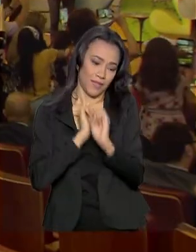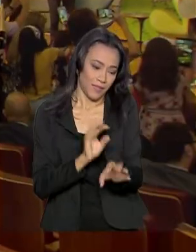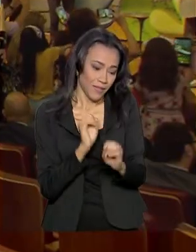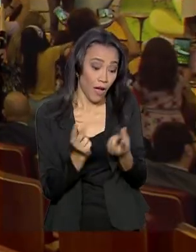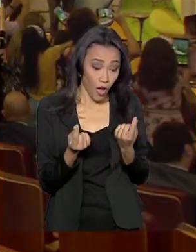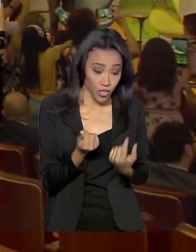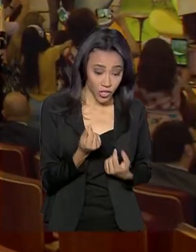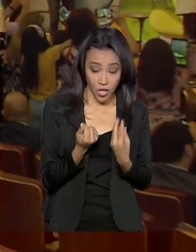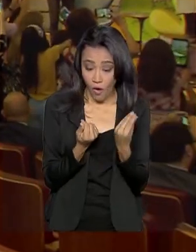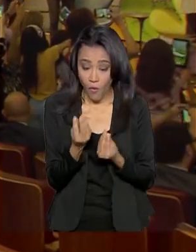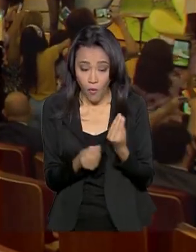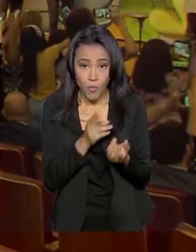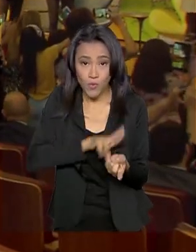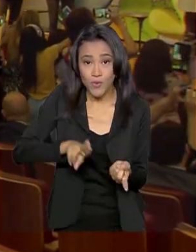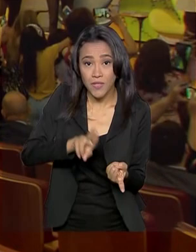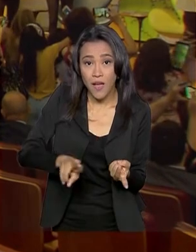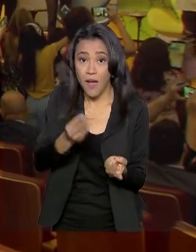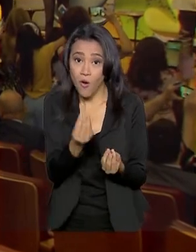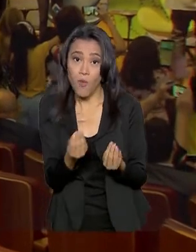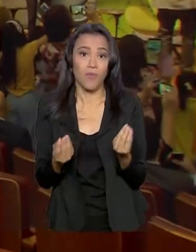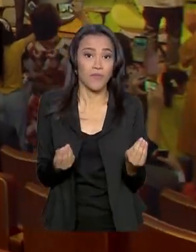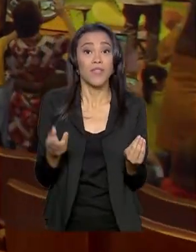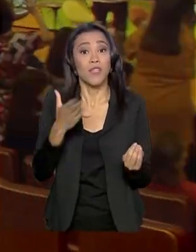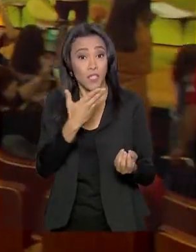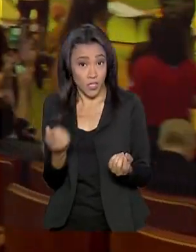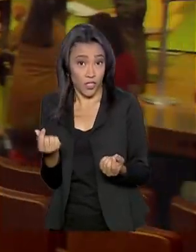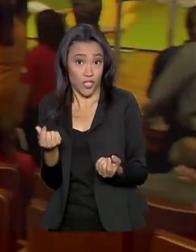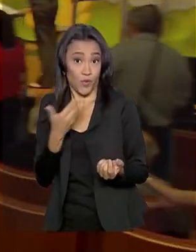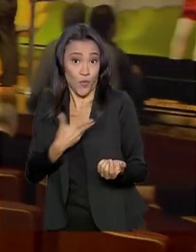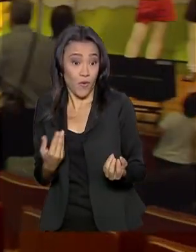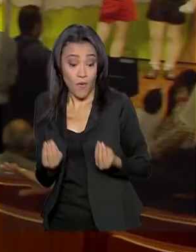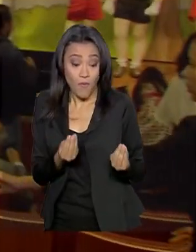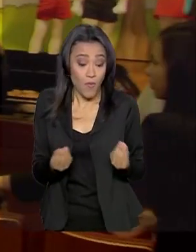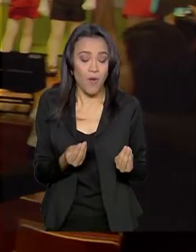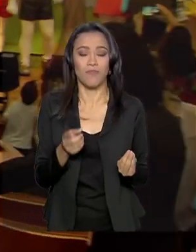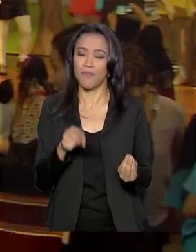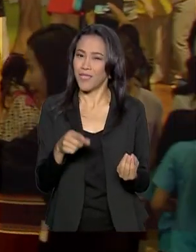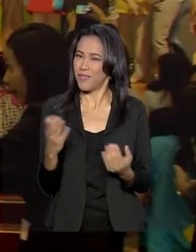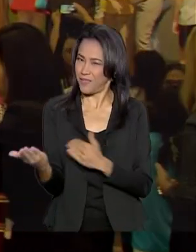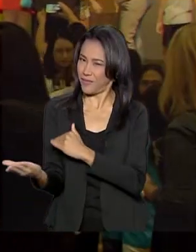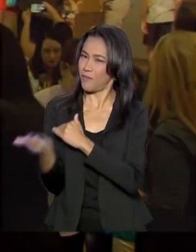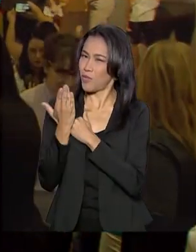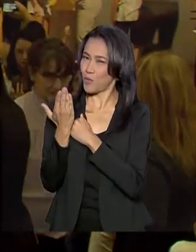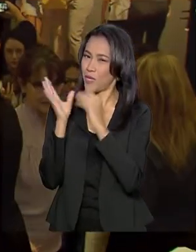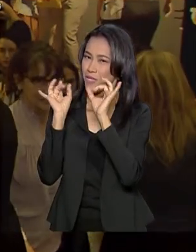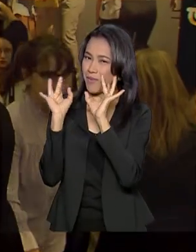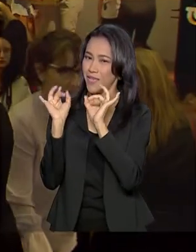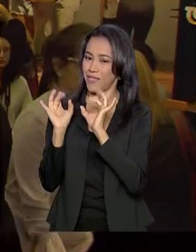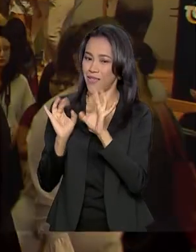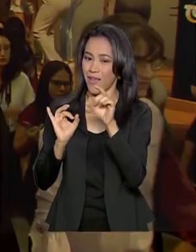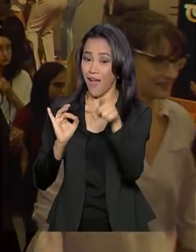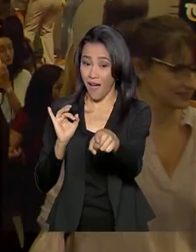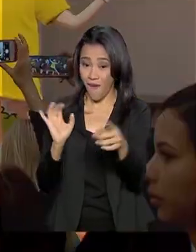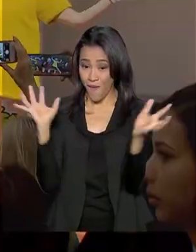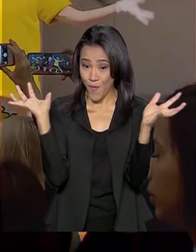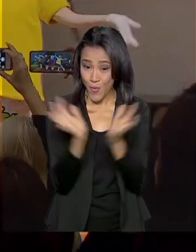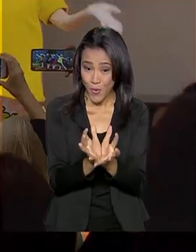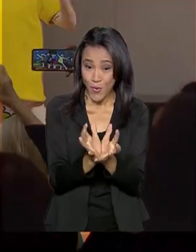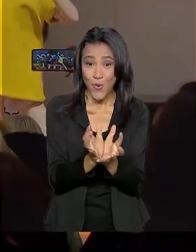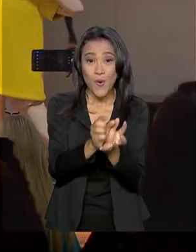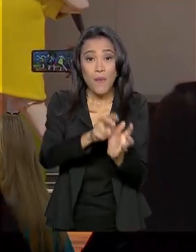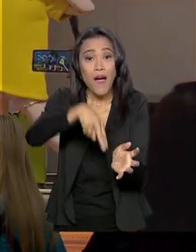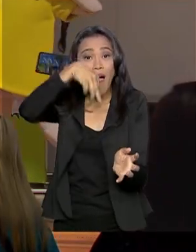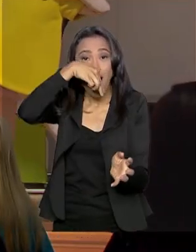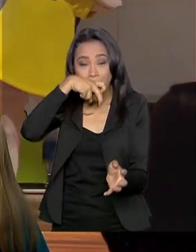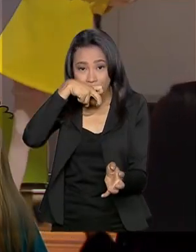sobre dinheiro e gestão de recursos públicos, só que com uma ajudinha bem especial. Cebolinha, Cascão, Mônica